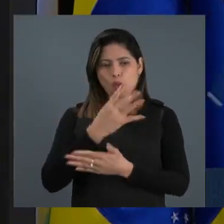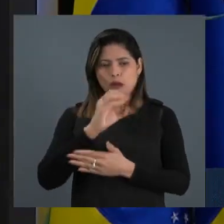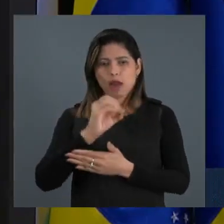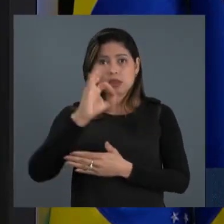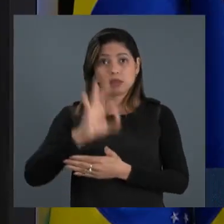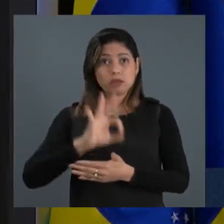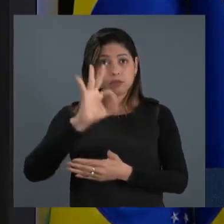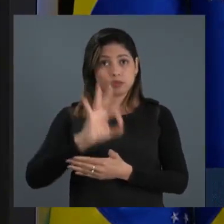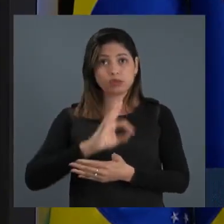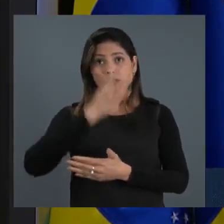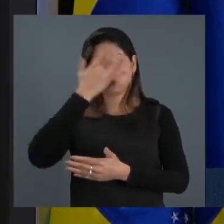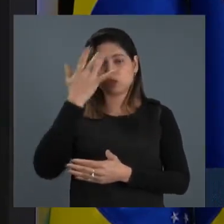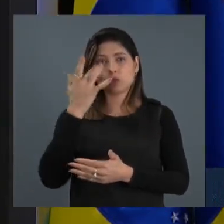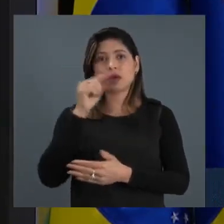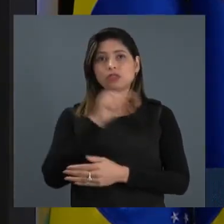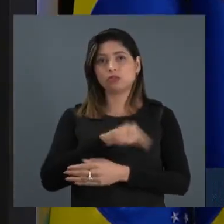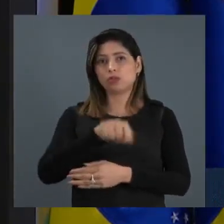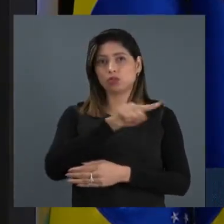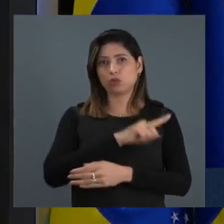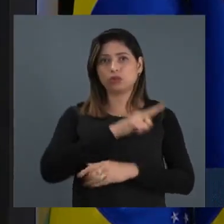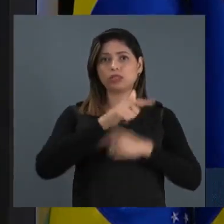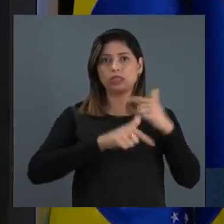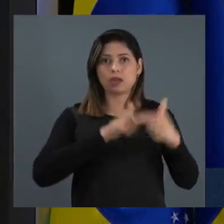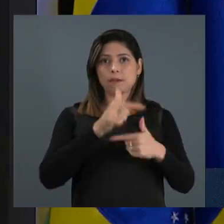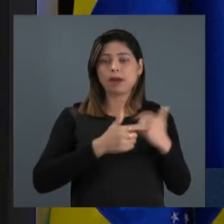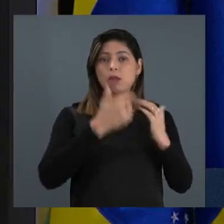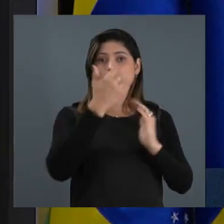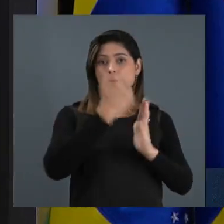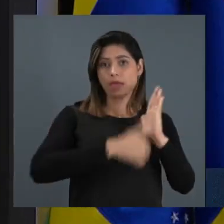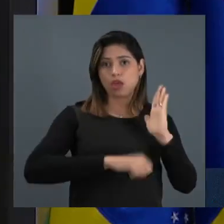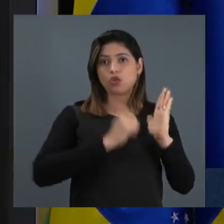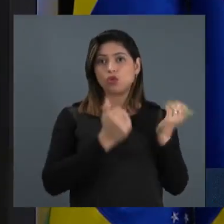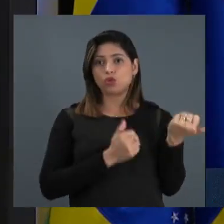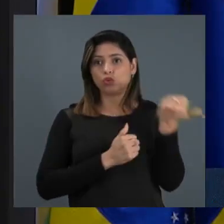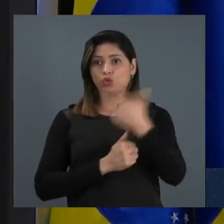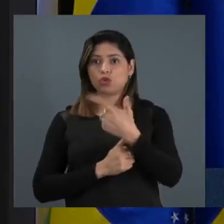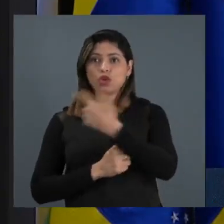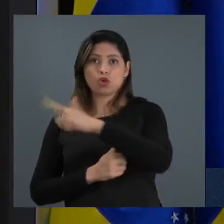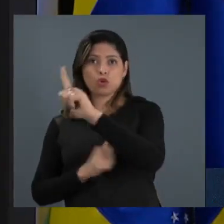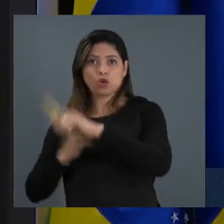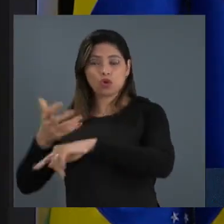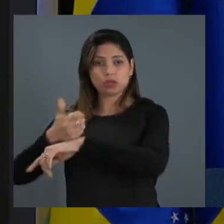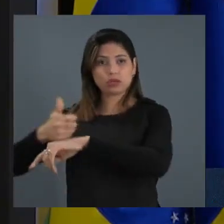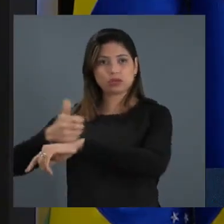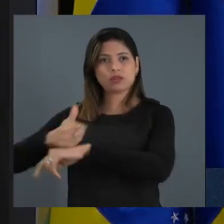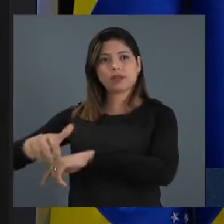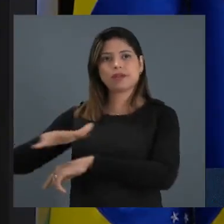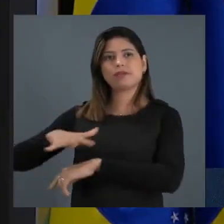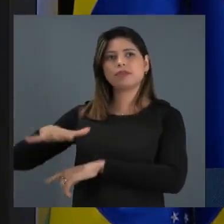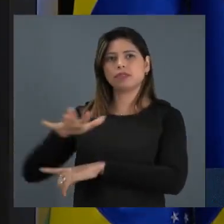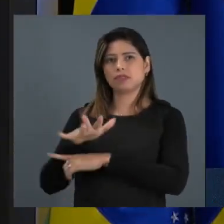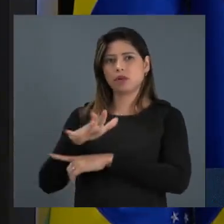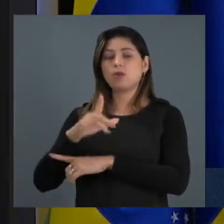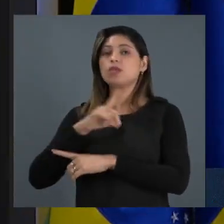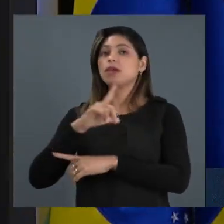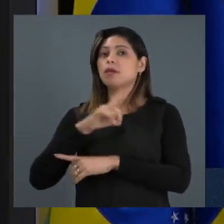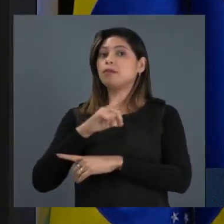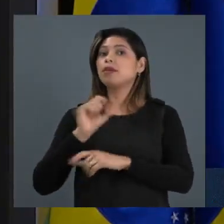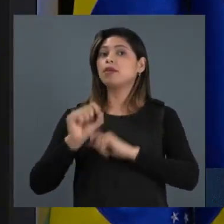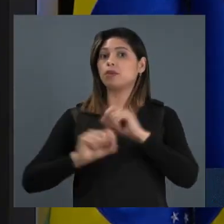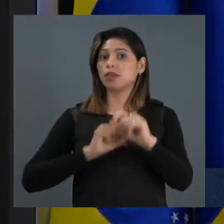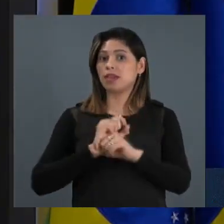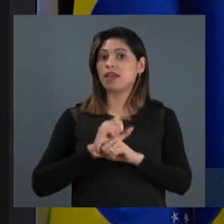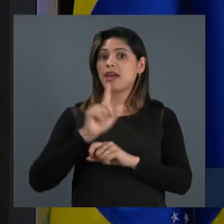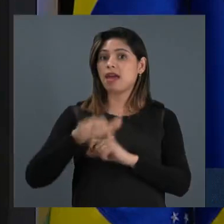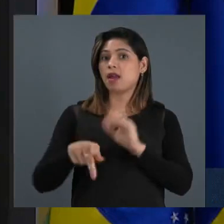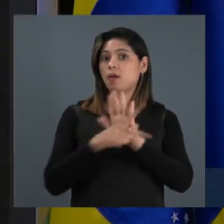de cassino em relação às outras atividades. Outra falácia diz respeito à indústria do